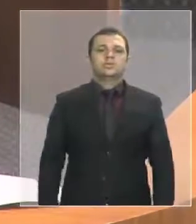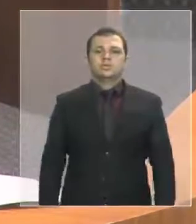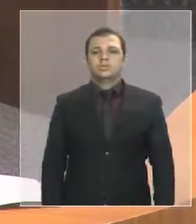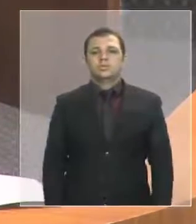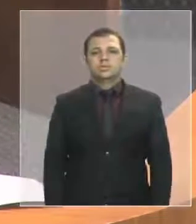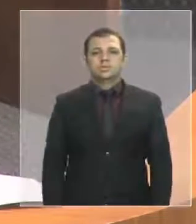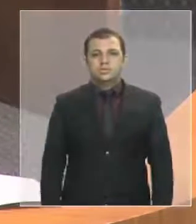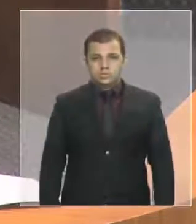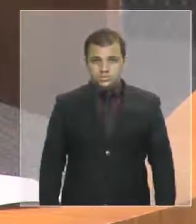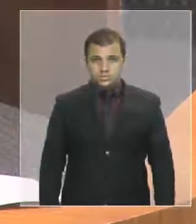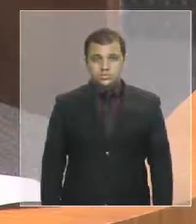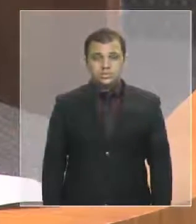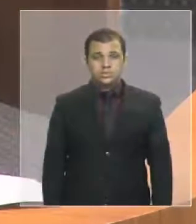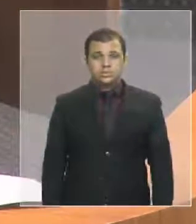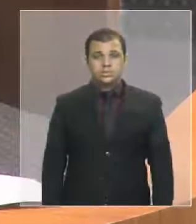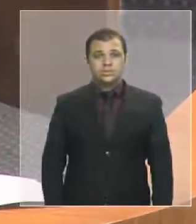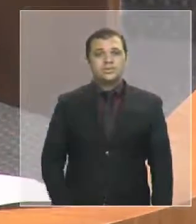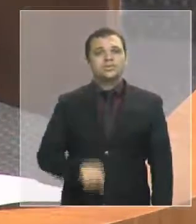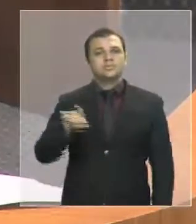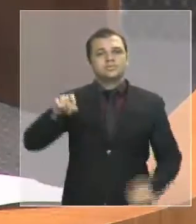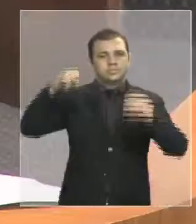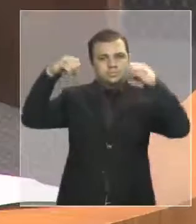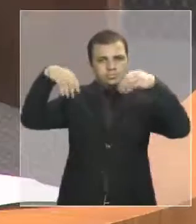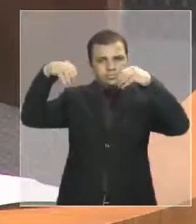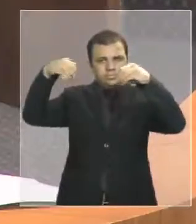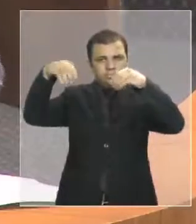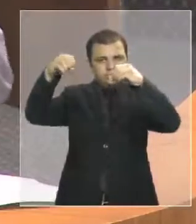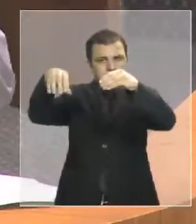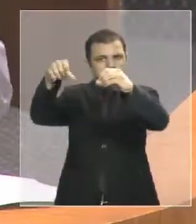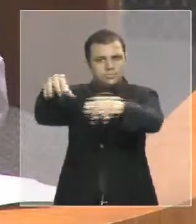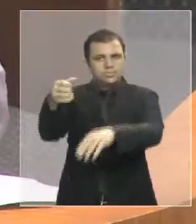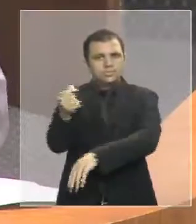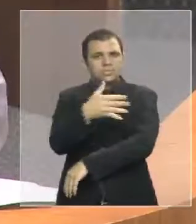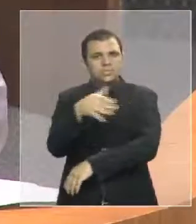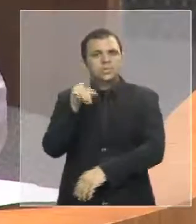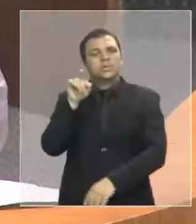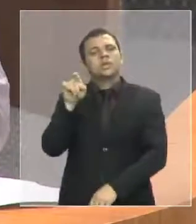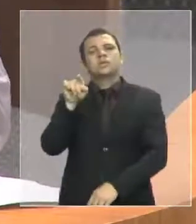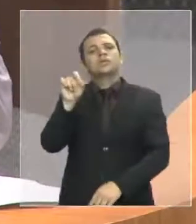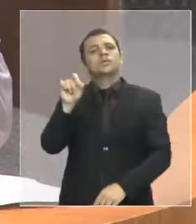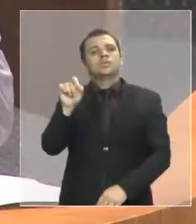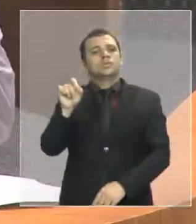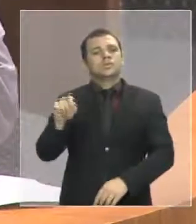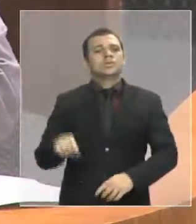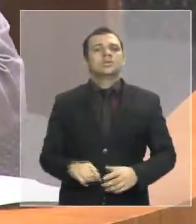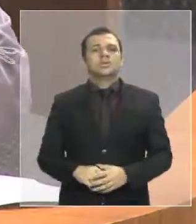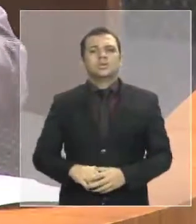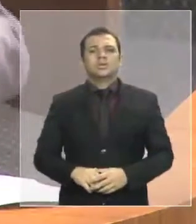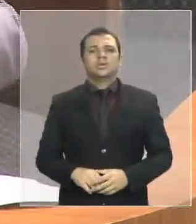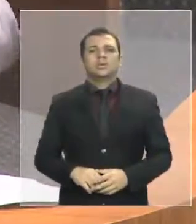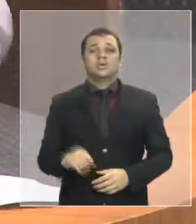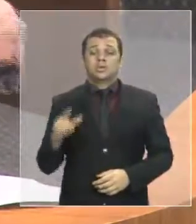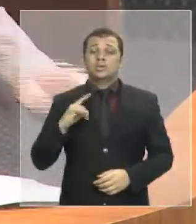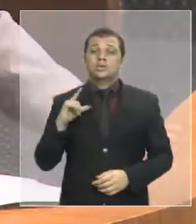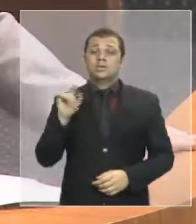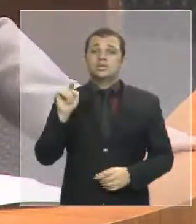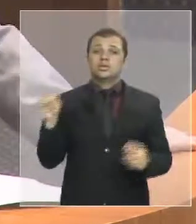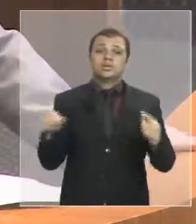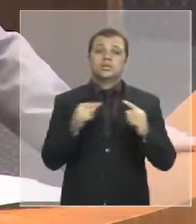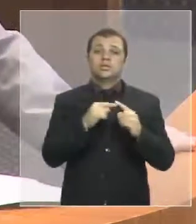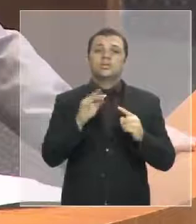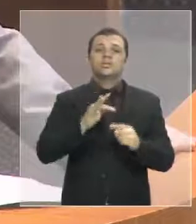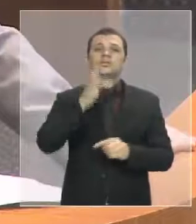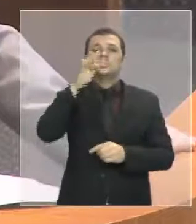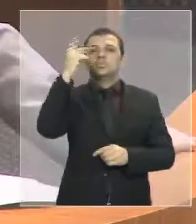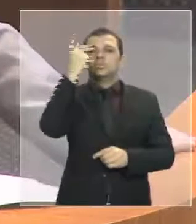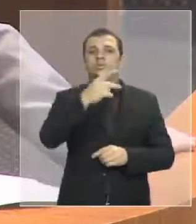essas luminárias elas são o destino das grandes cidades